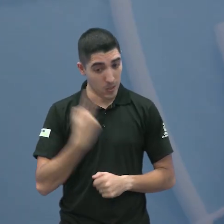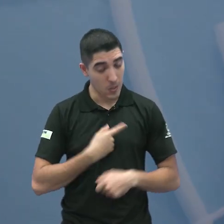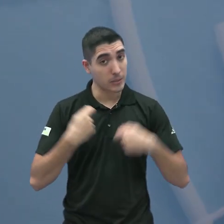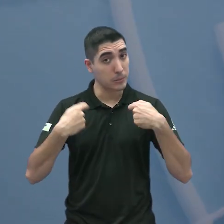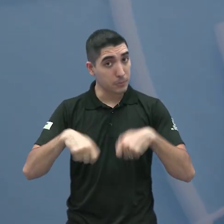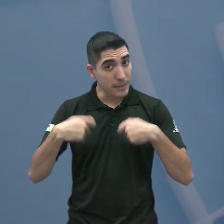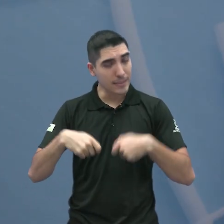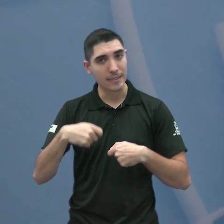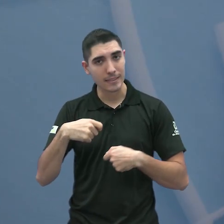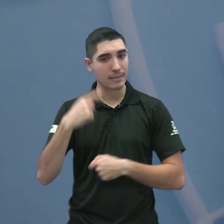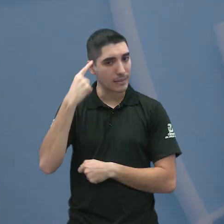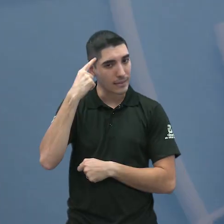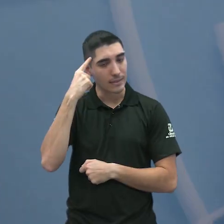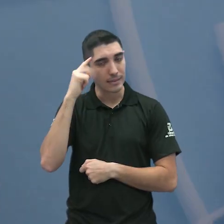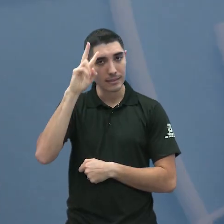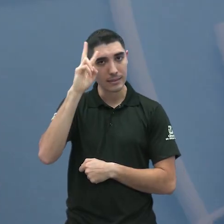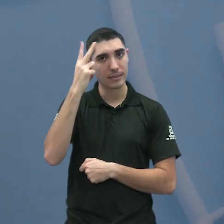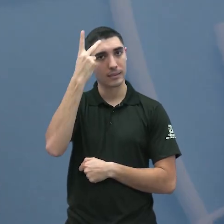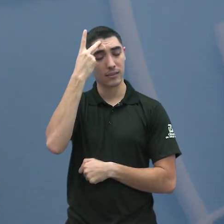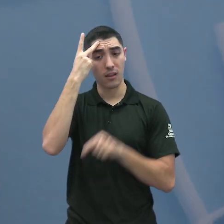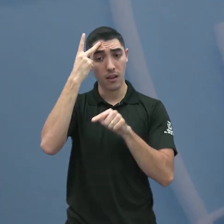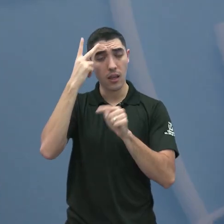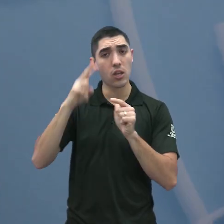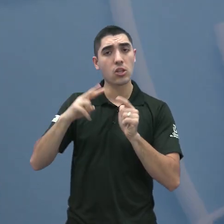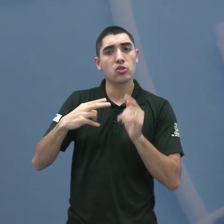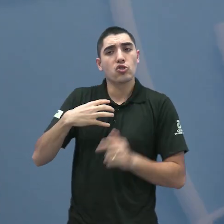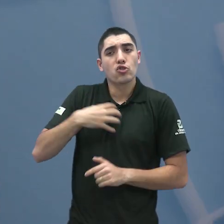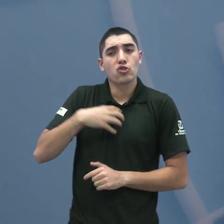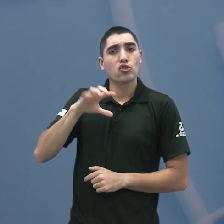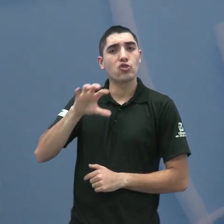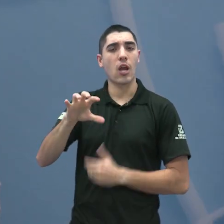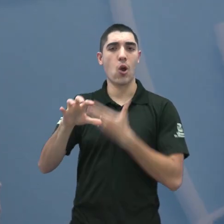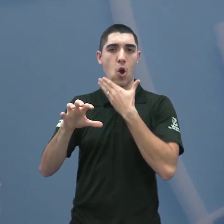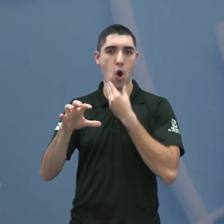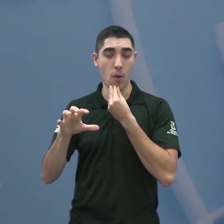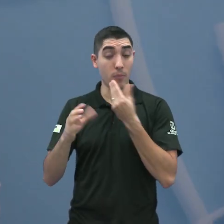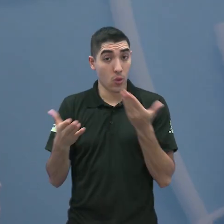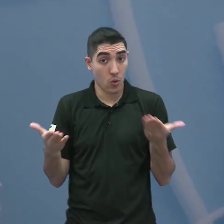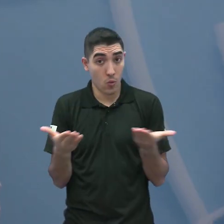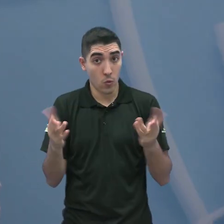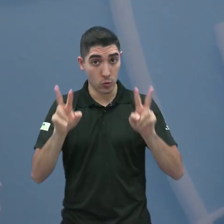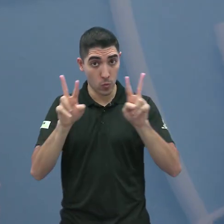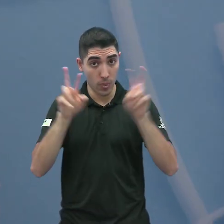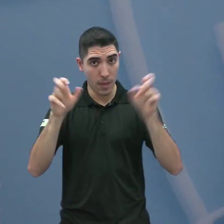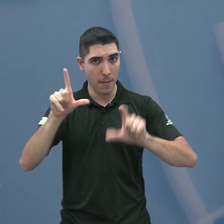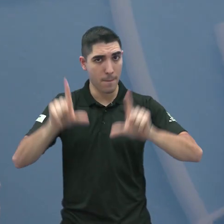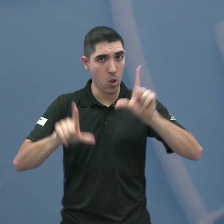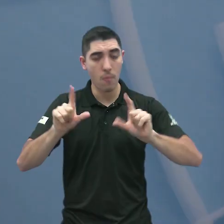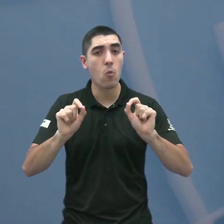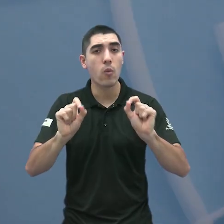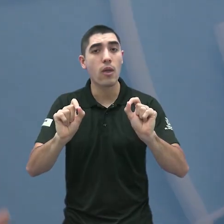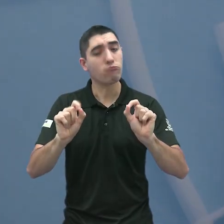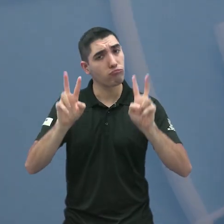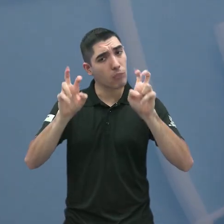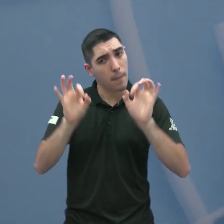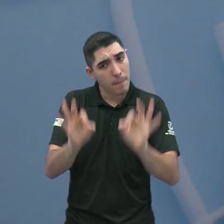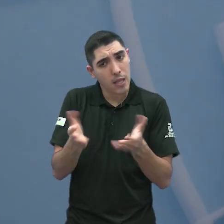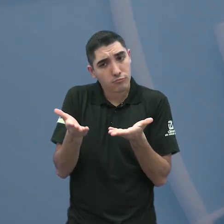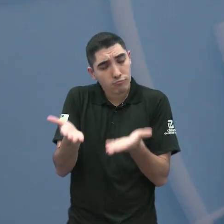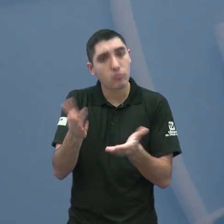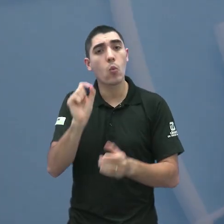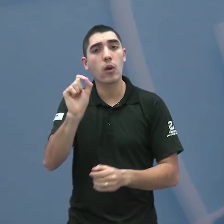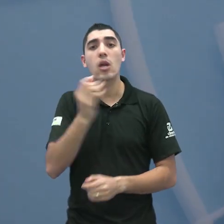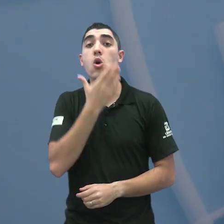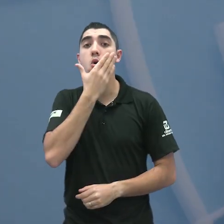urgente repensar esse modelo de masculinidade. Portanto, no Diálogos de hoje, nós falaremos sobre este assunto, sobre